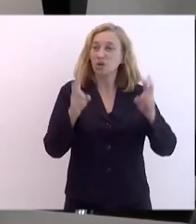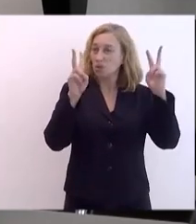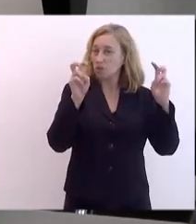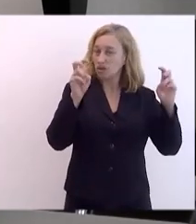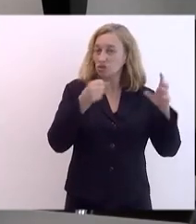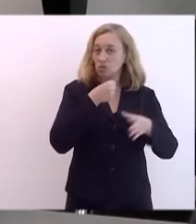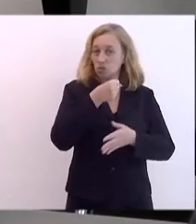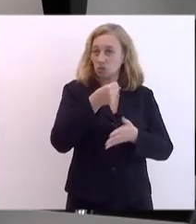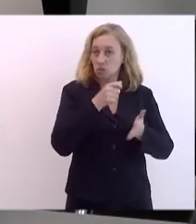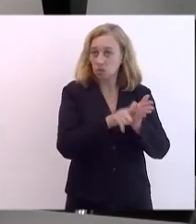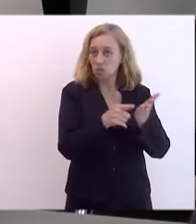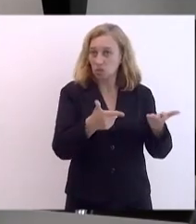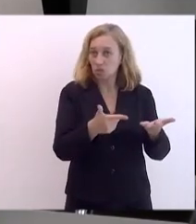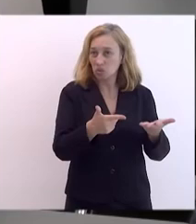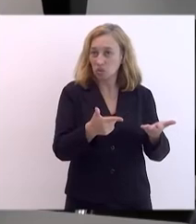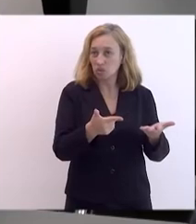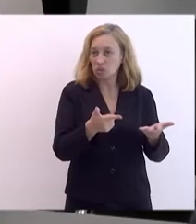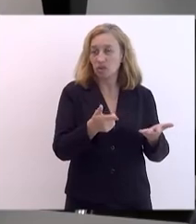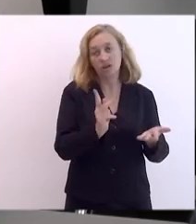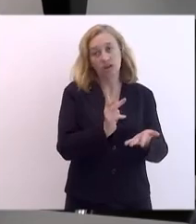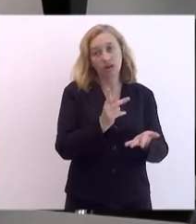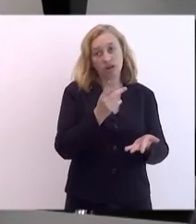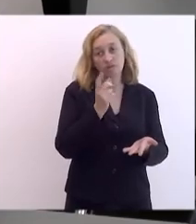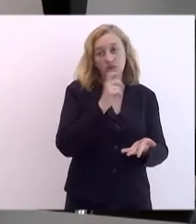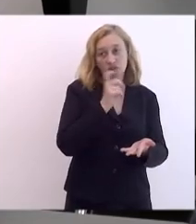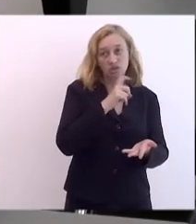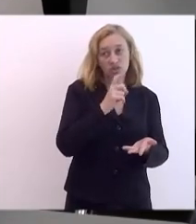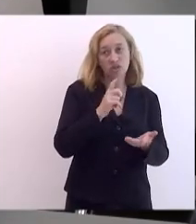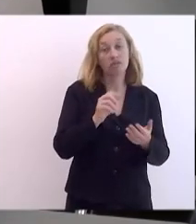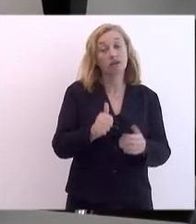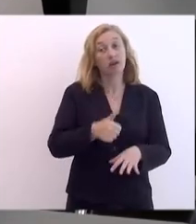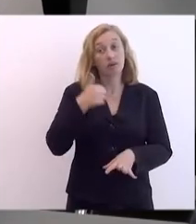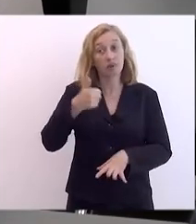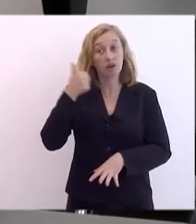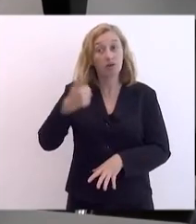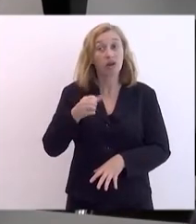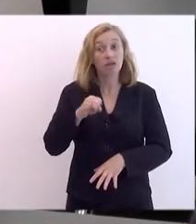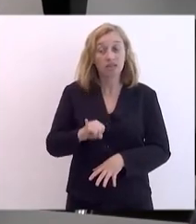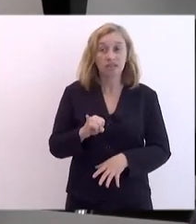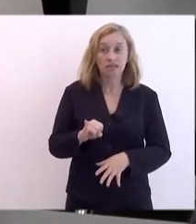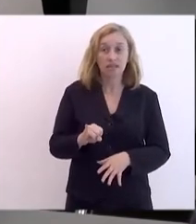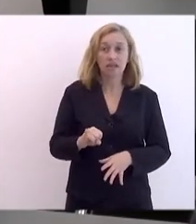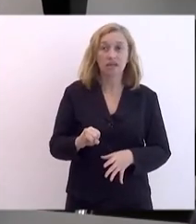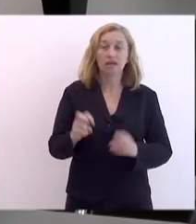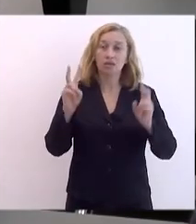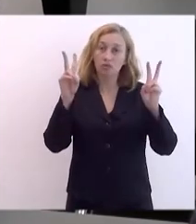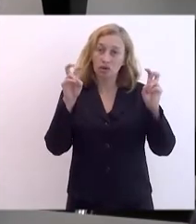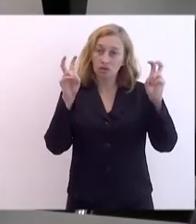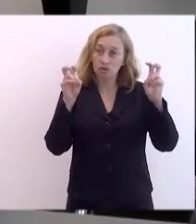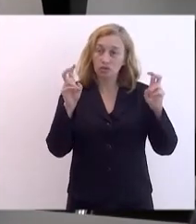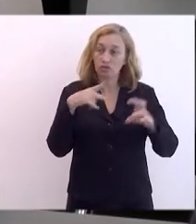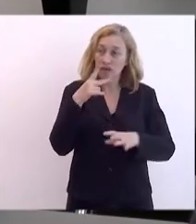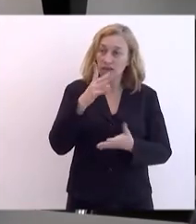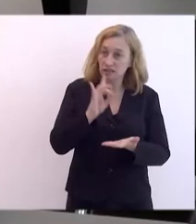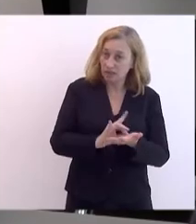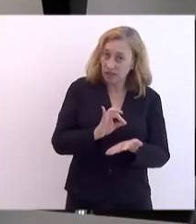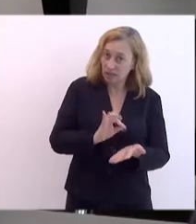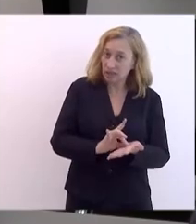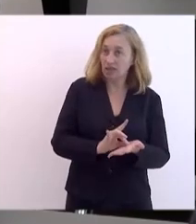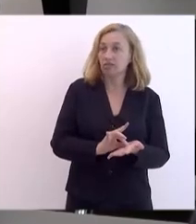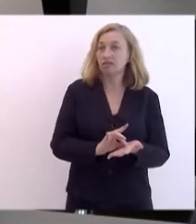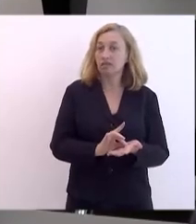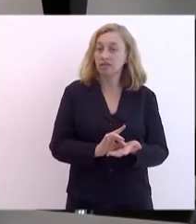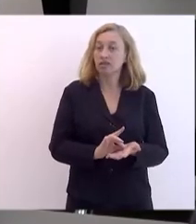ponto de vista, não tem nenhum cabimento. Seria, teria sido melhor se a matéria explicitasse a sua real intenção, né? Jogar foco